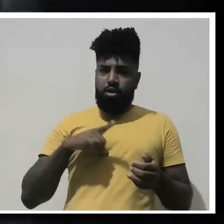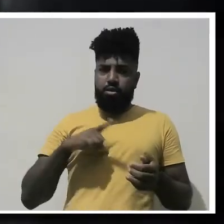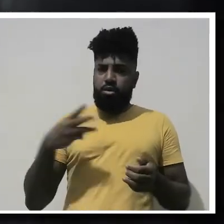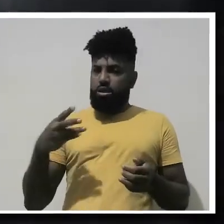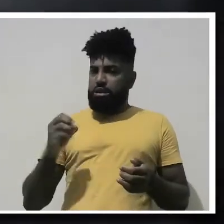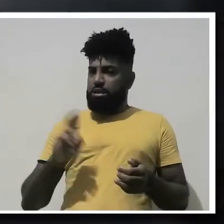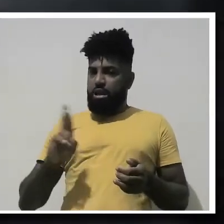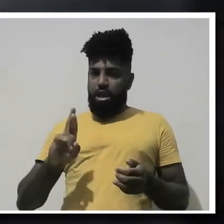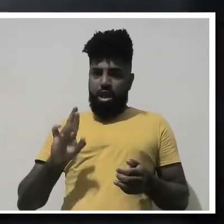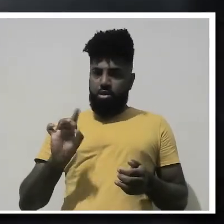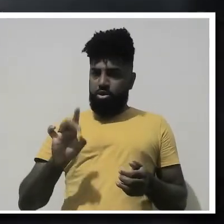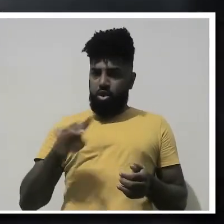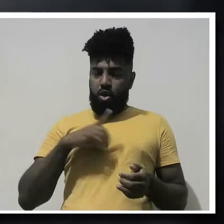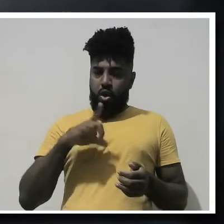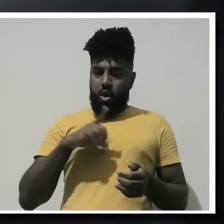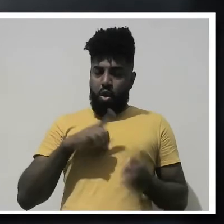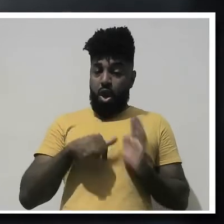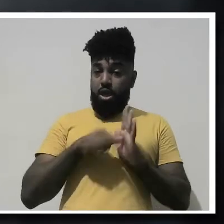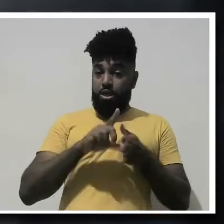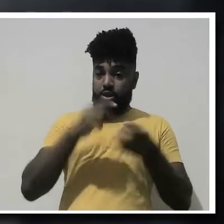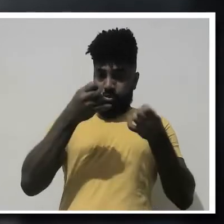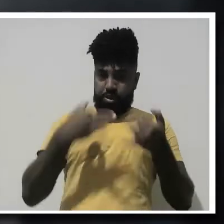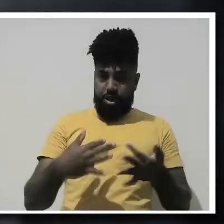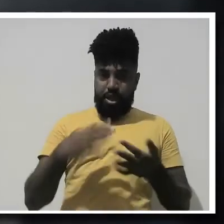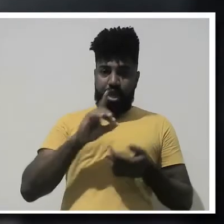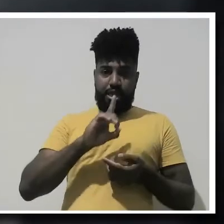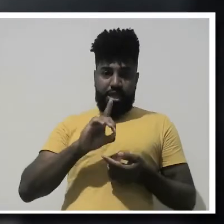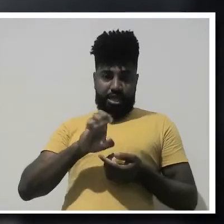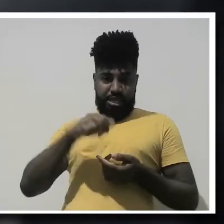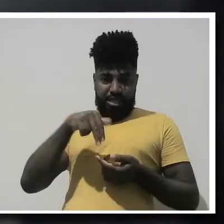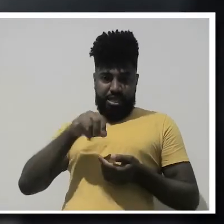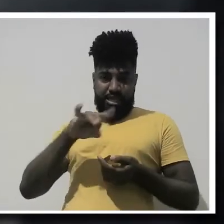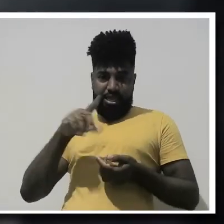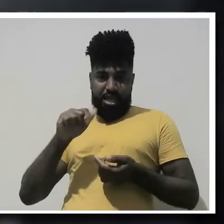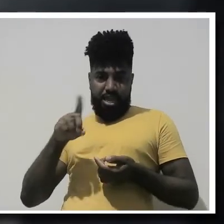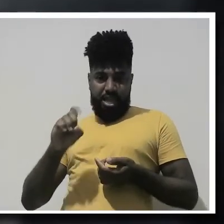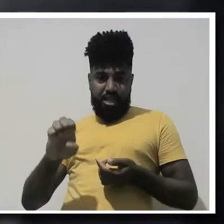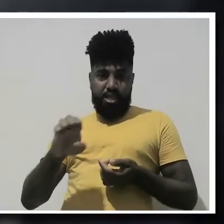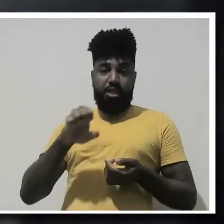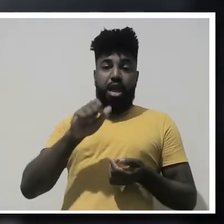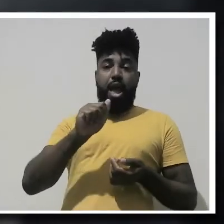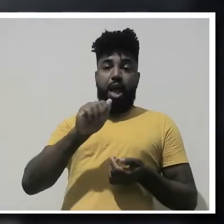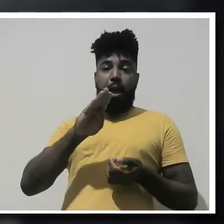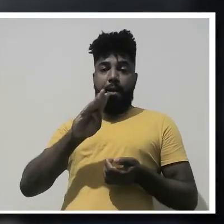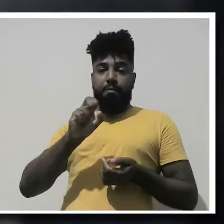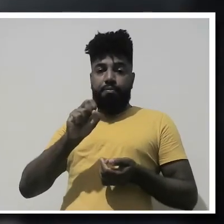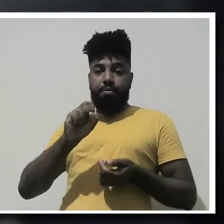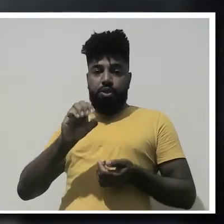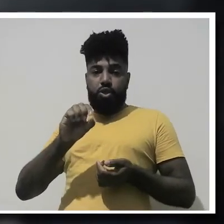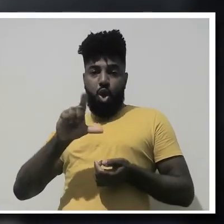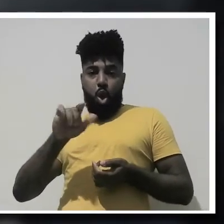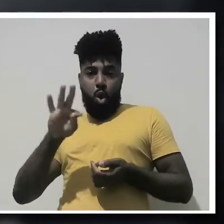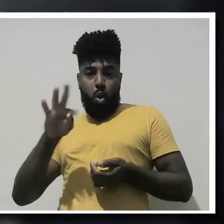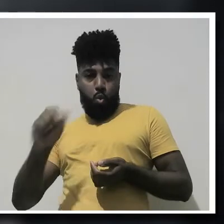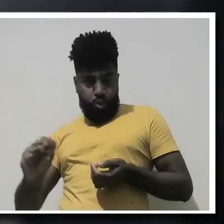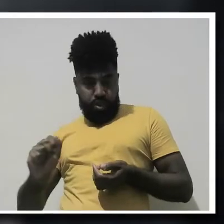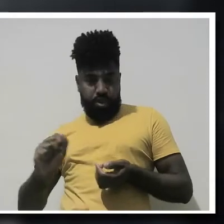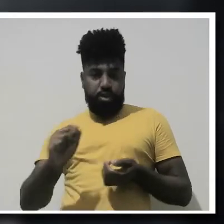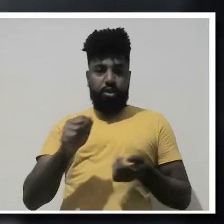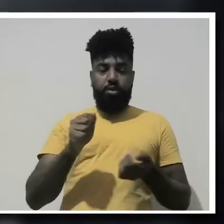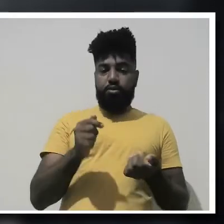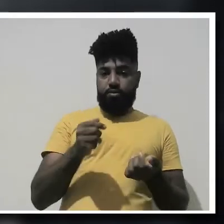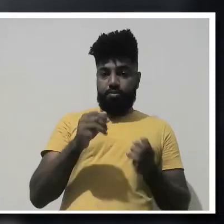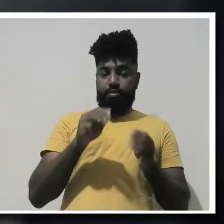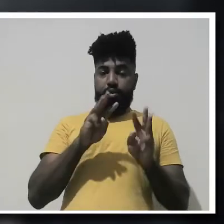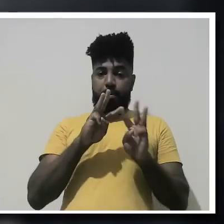R$30. Antes de mais nada, só para não ter confusão, nesse vídeo aqui a gente vai determinar a densidade absoluta, que em muitos livros também é chamado de